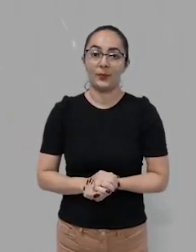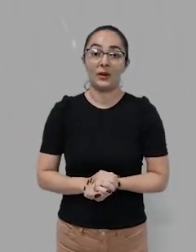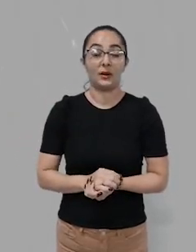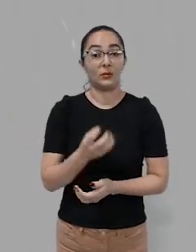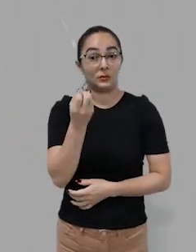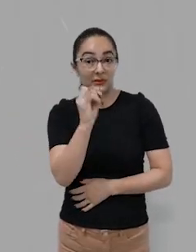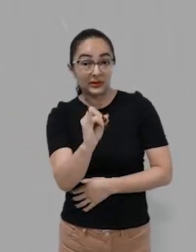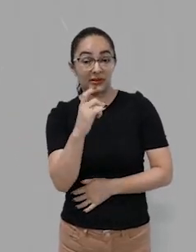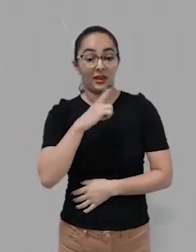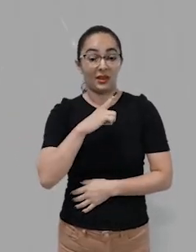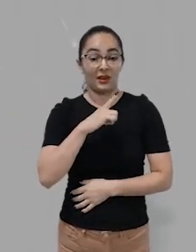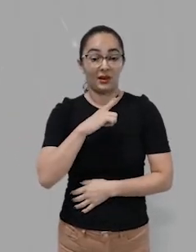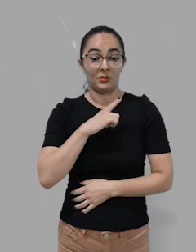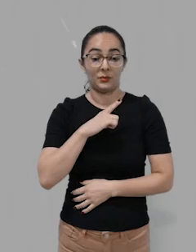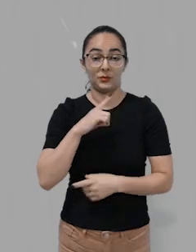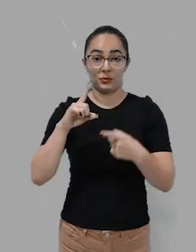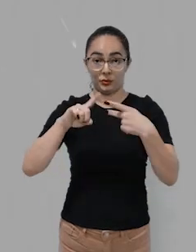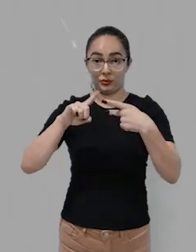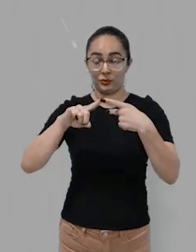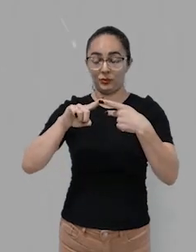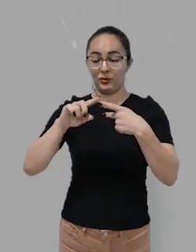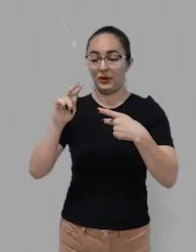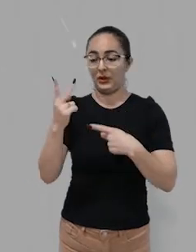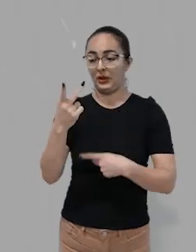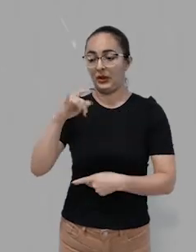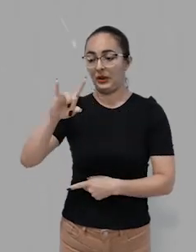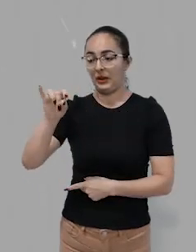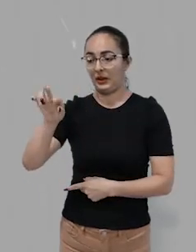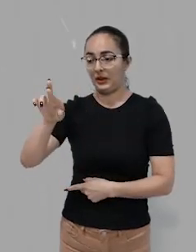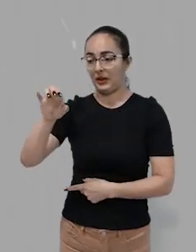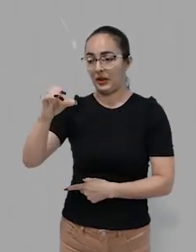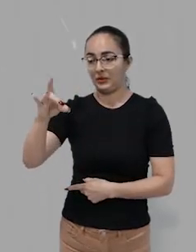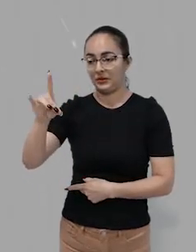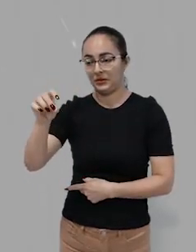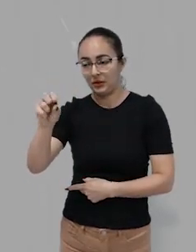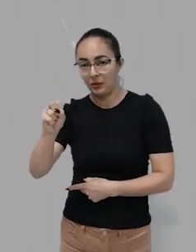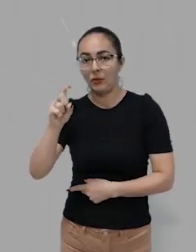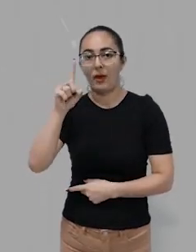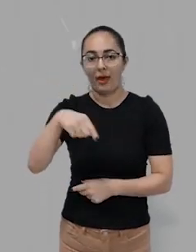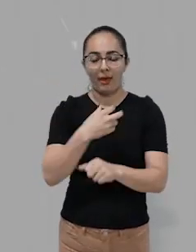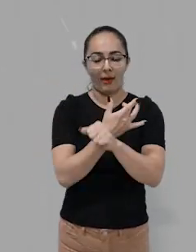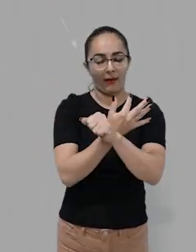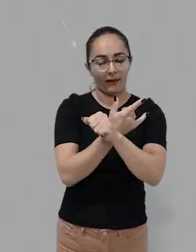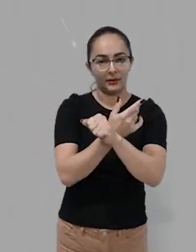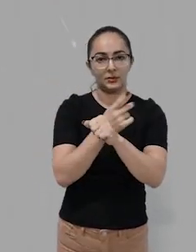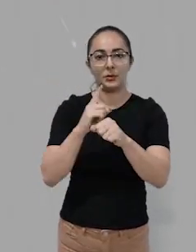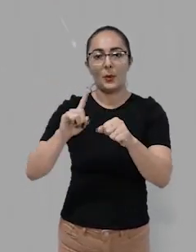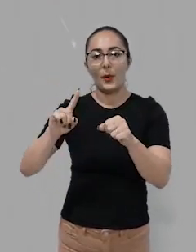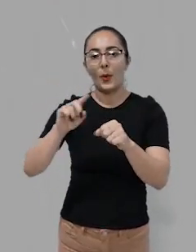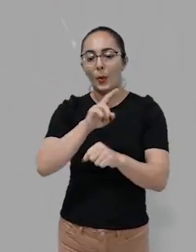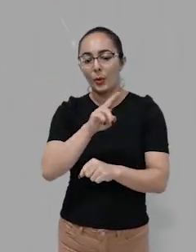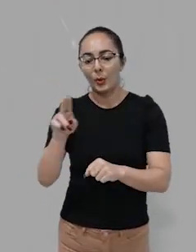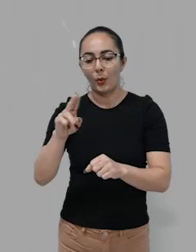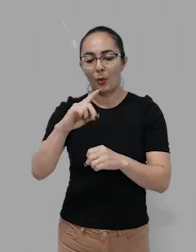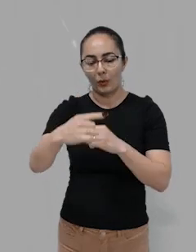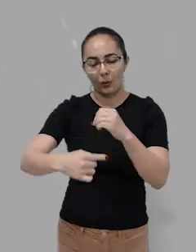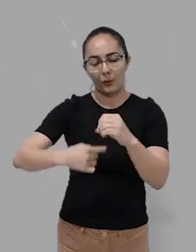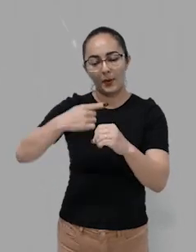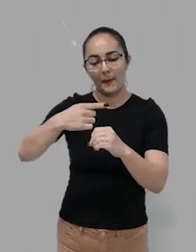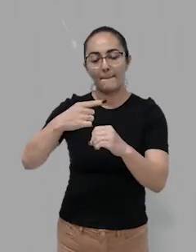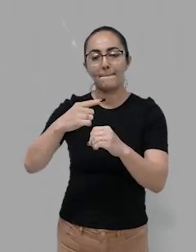nome será ácido, mais o nome do elemento, finalizando com a